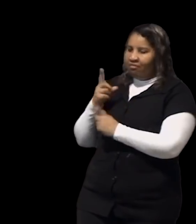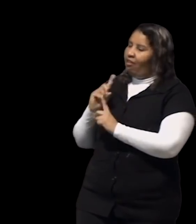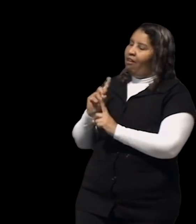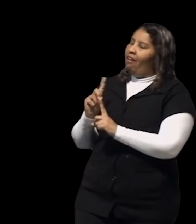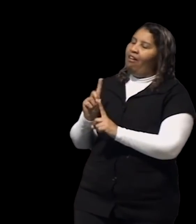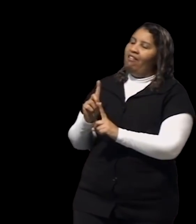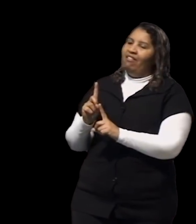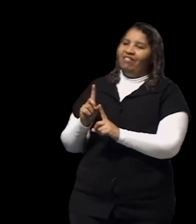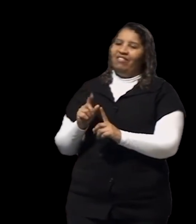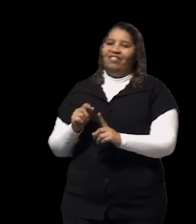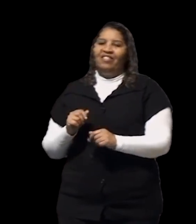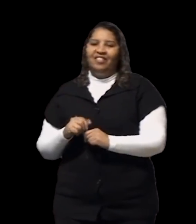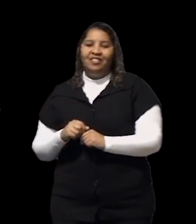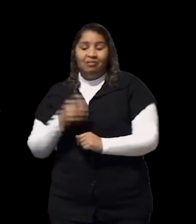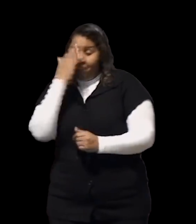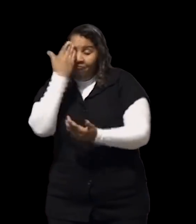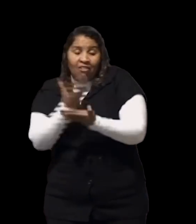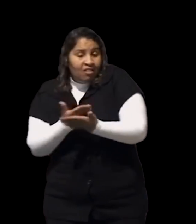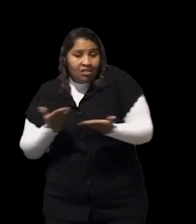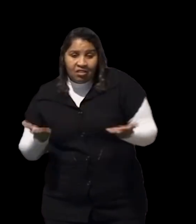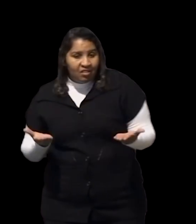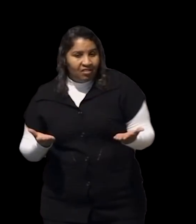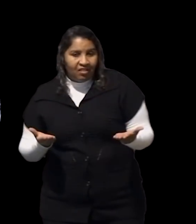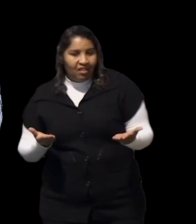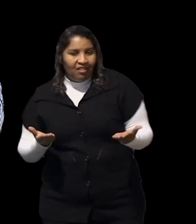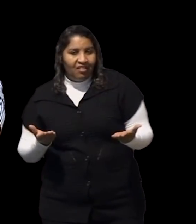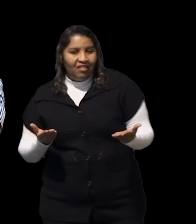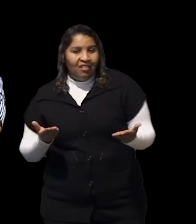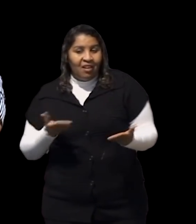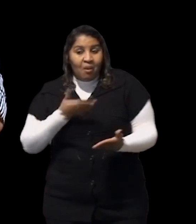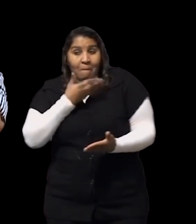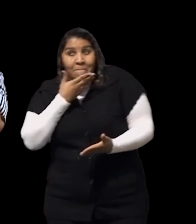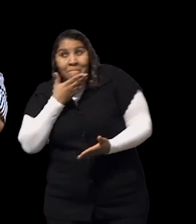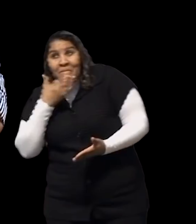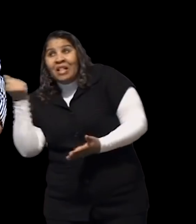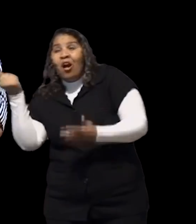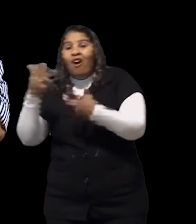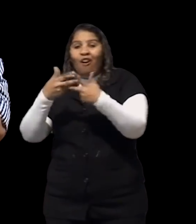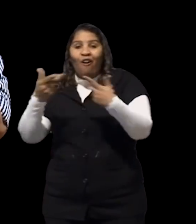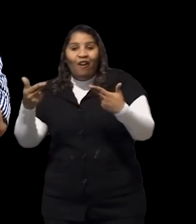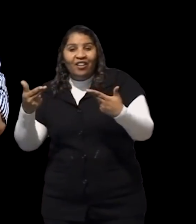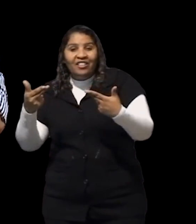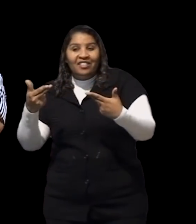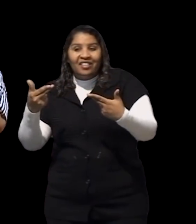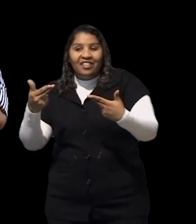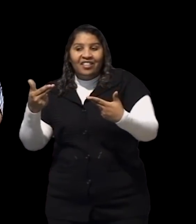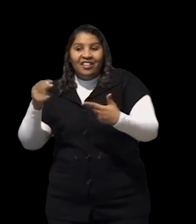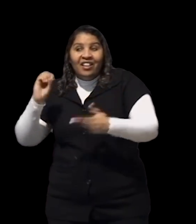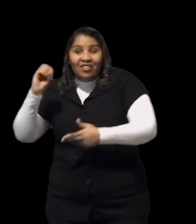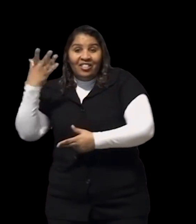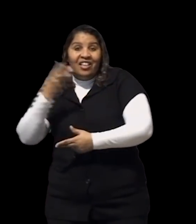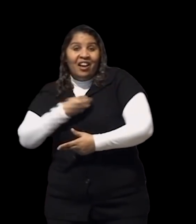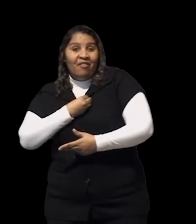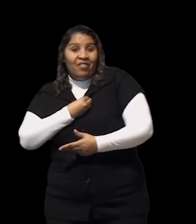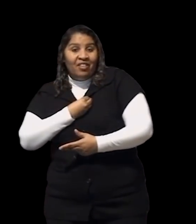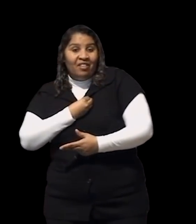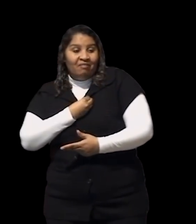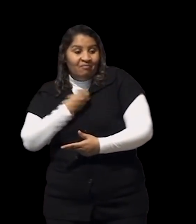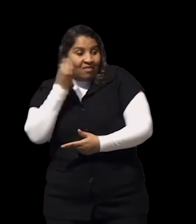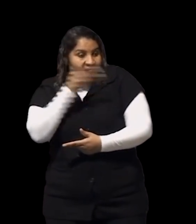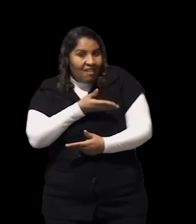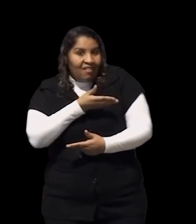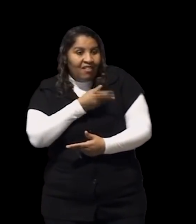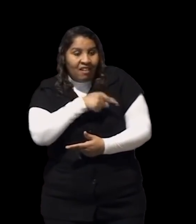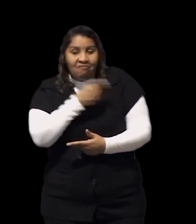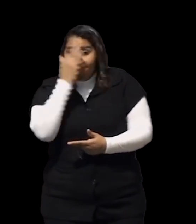destino ele chega no meio da caminhada no auge da caminhada com ele tá subindo a mão quando ele vai chegar no topo ele falando não